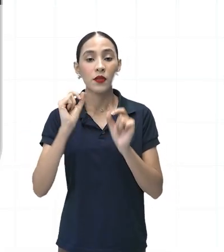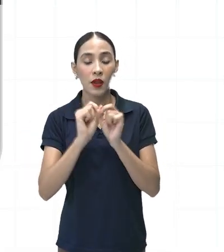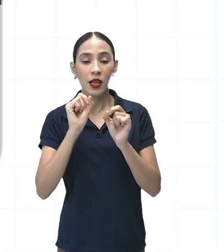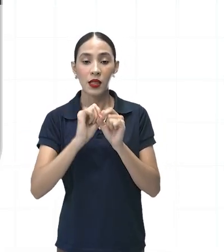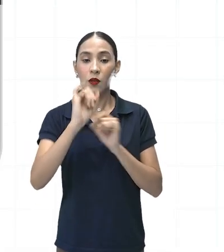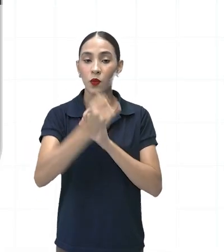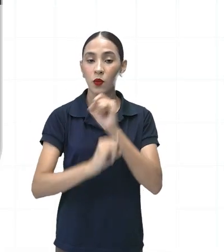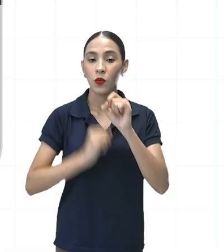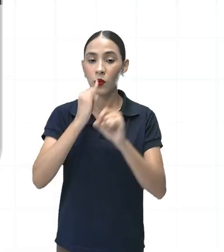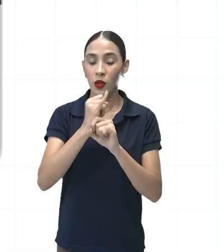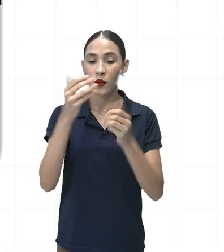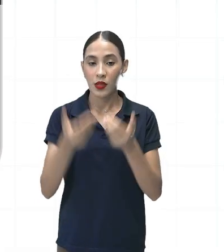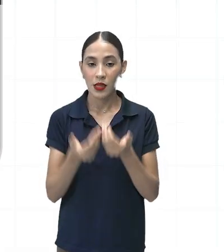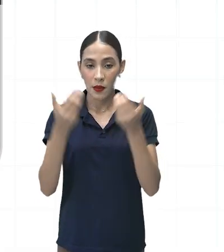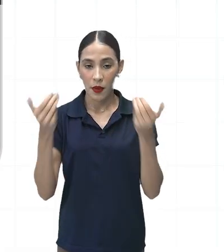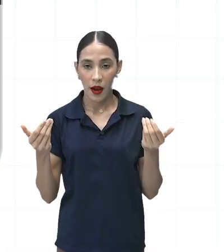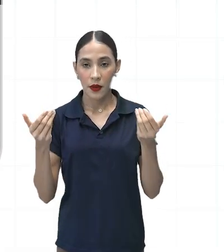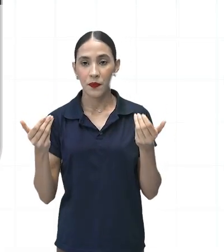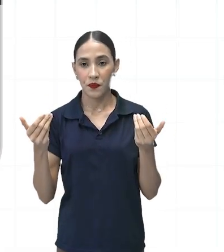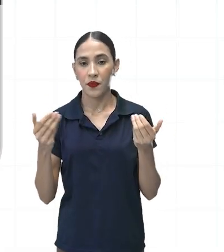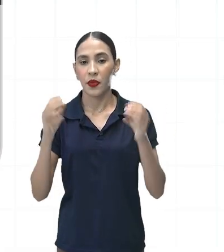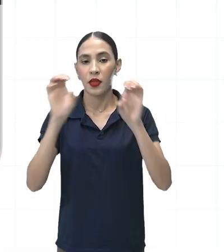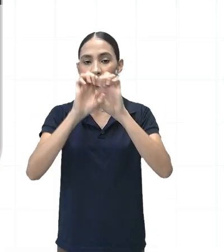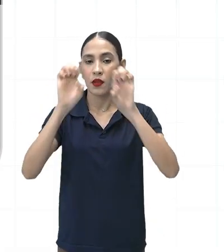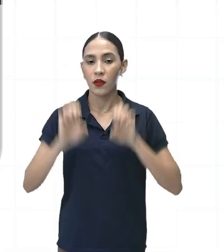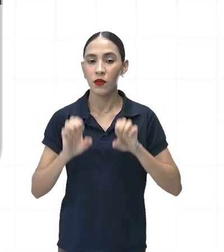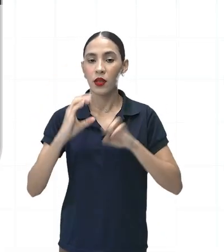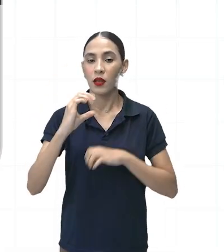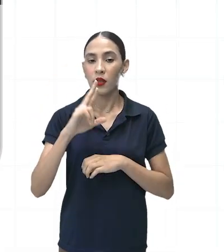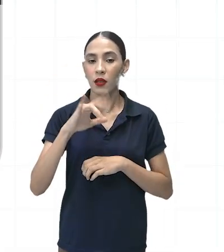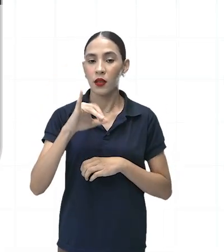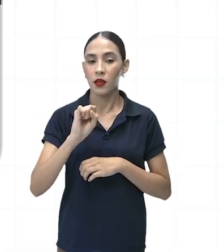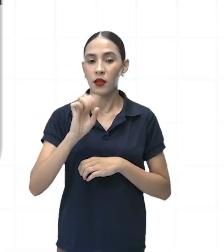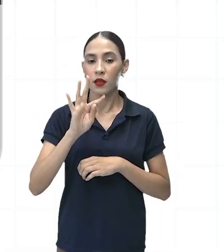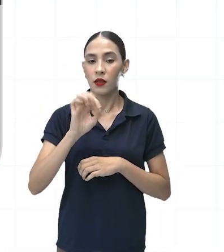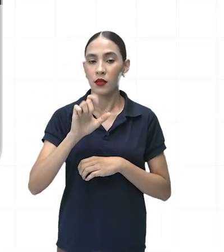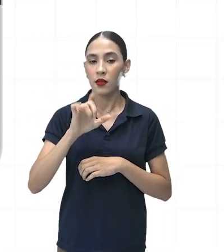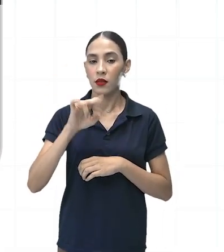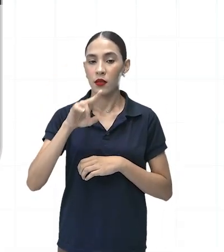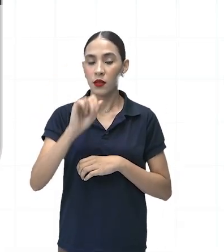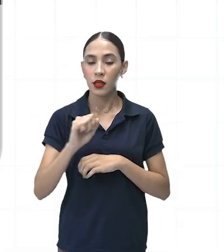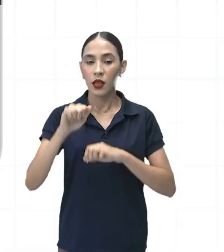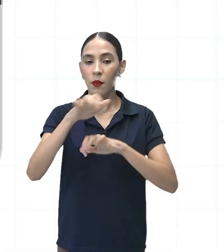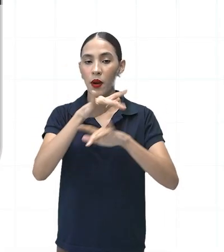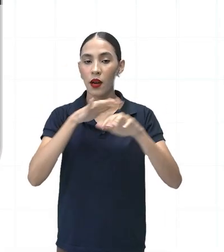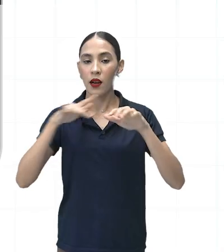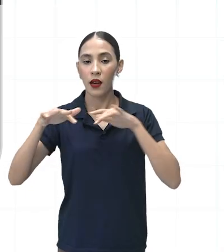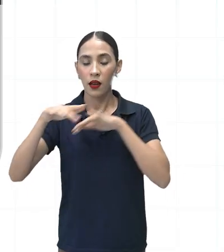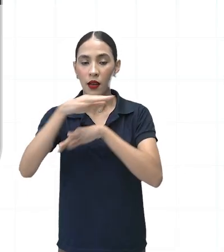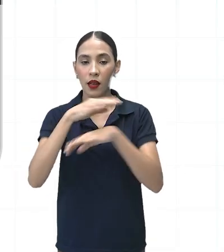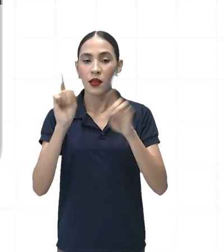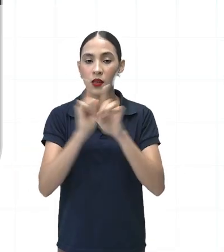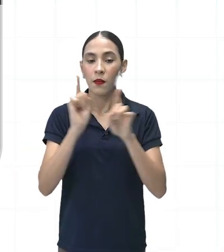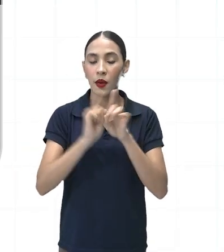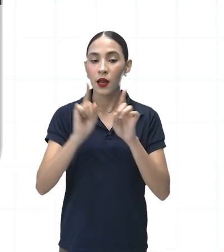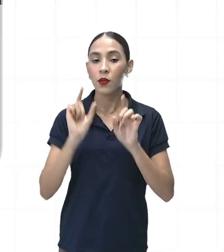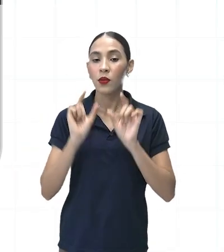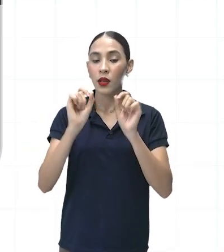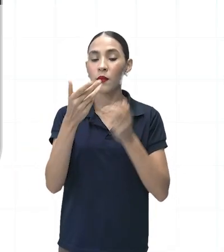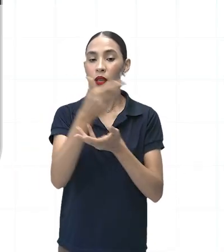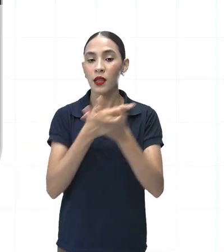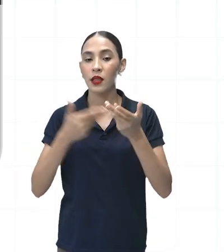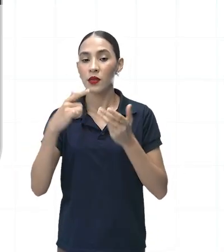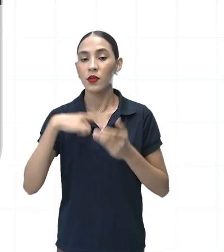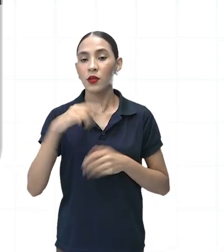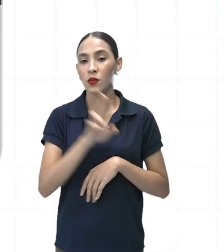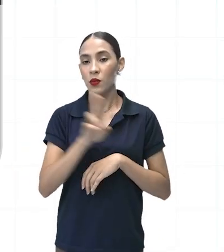que os íons eles se separem da estrutura cristalina e se dispersem na solução, em uma